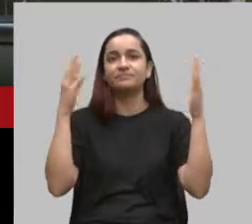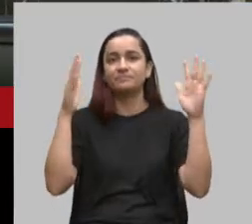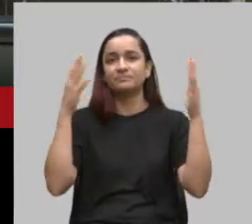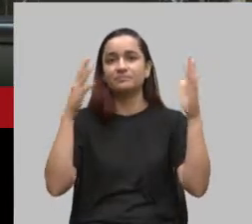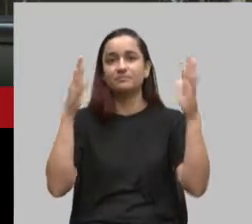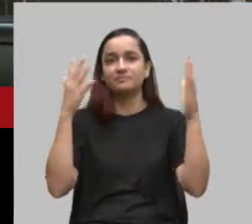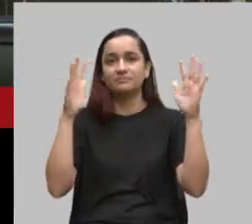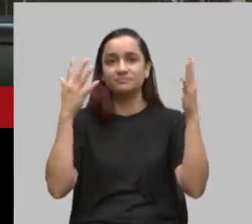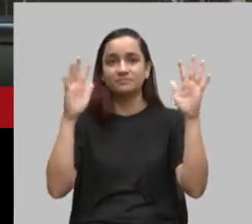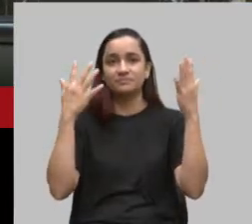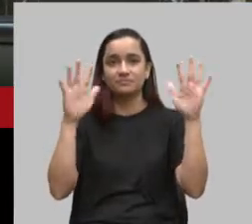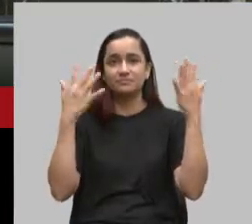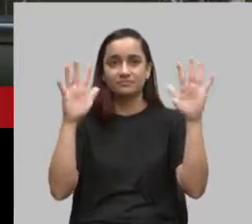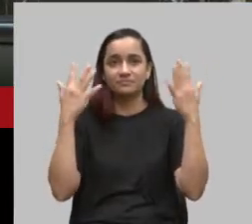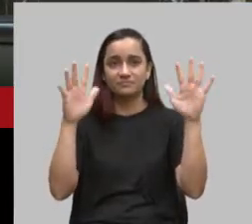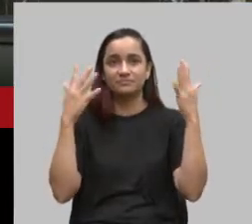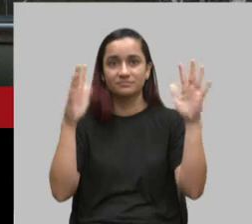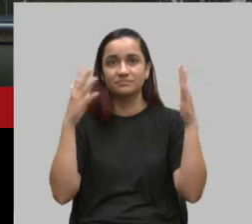pode direcionar a palavra para